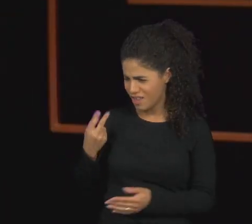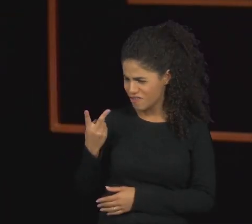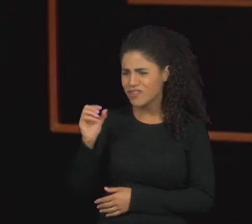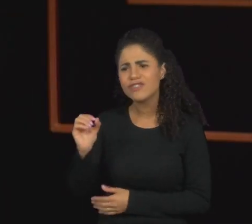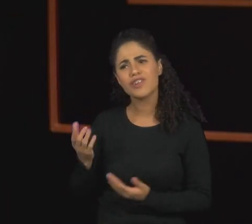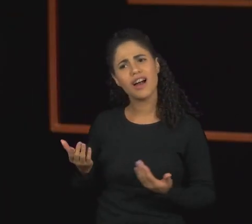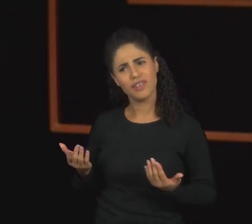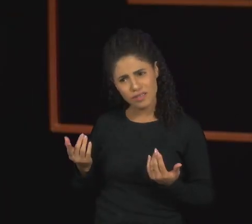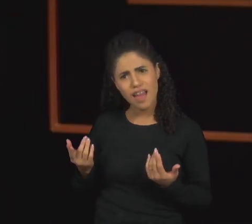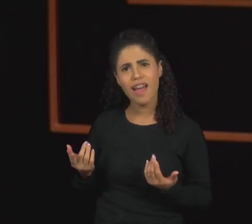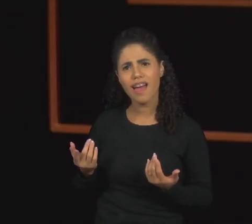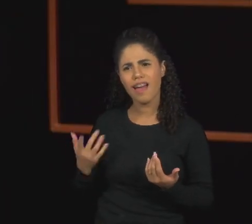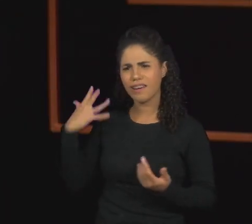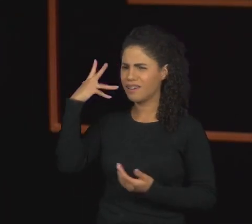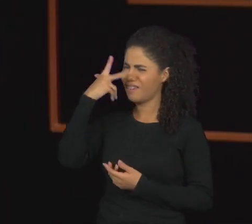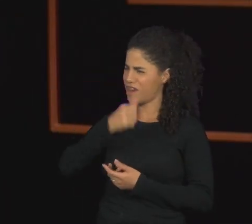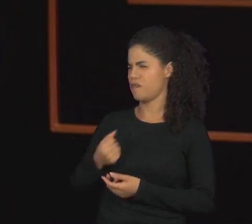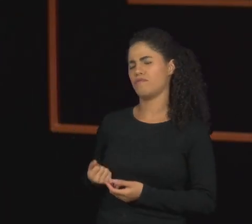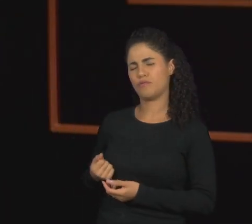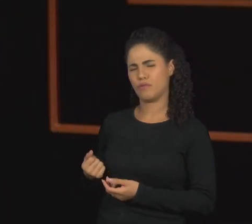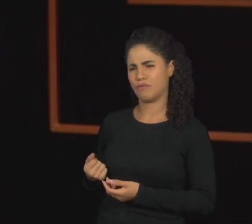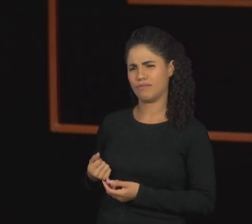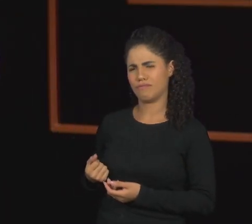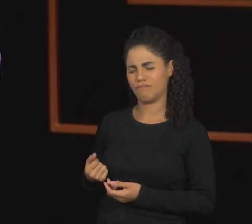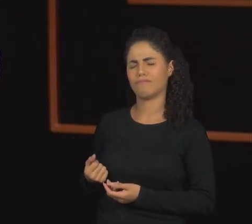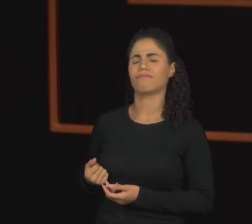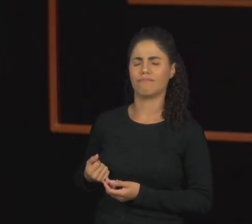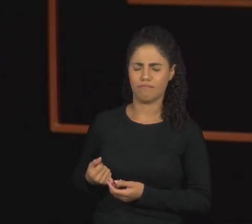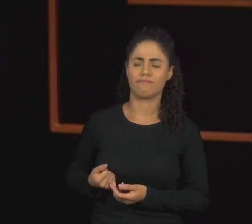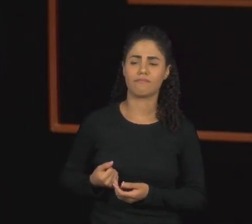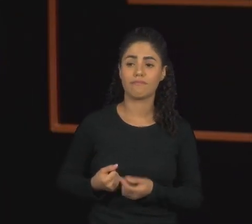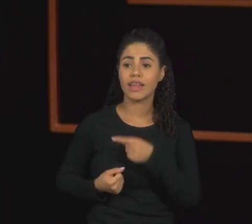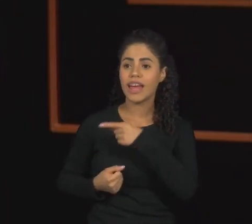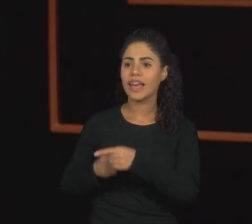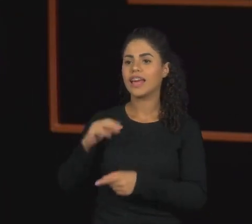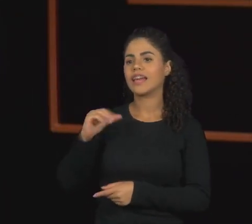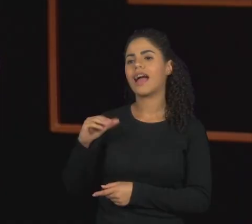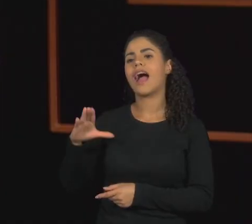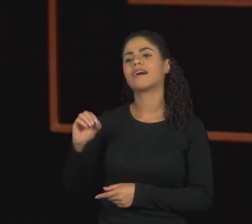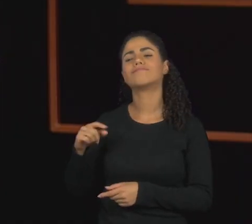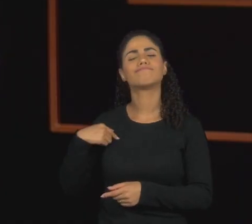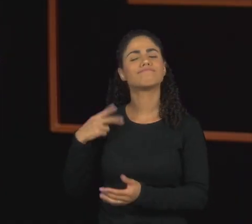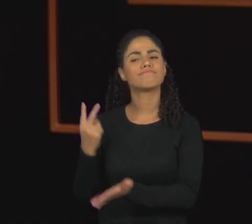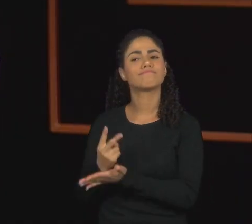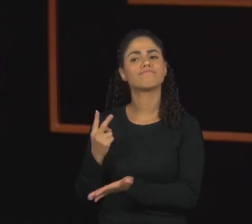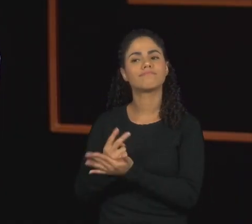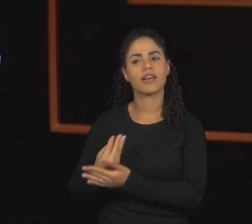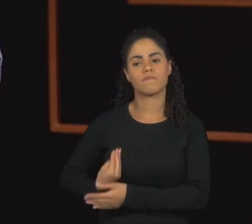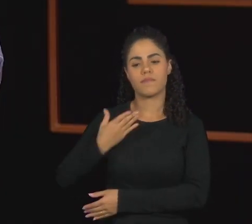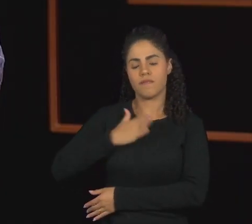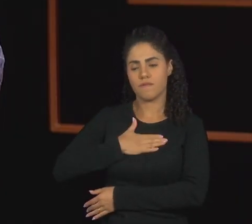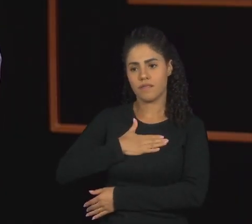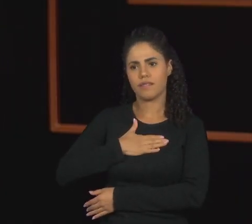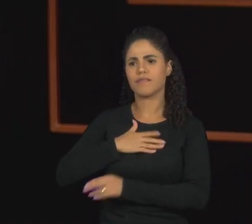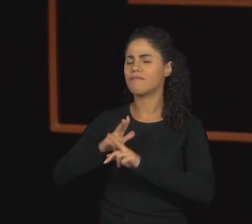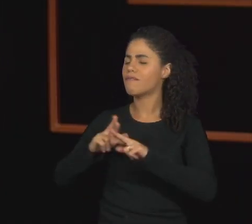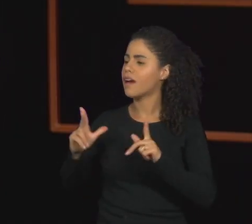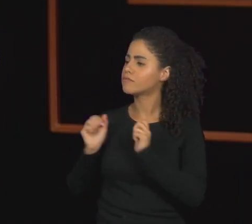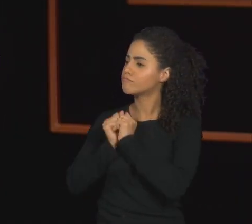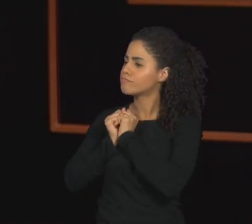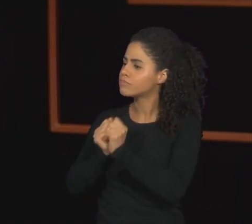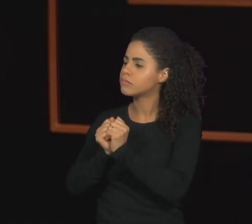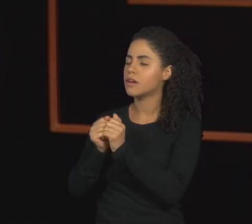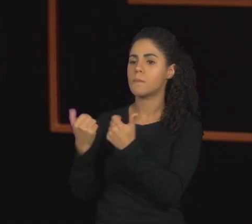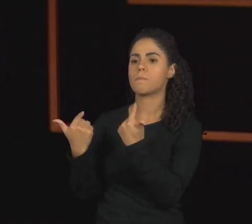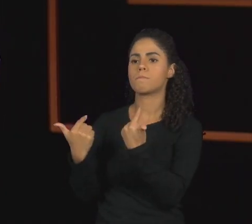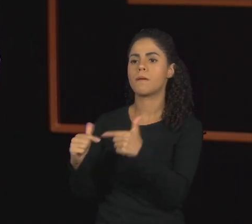anos aí, que gato. O Caco é um dos caras mais especiais que cruzou muitas vezes a minha vida. Muitas vezes. Nós fizemos